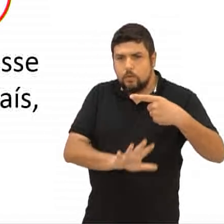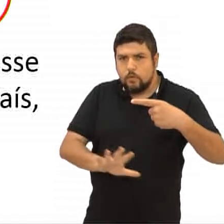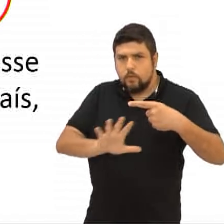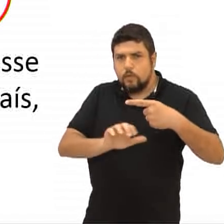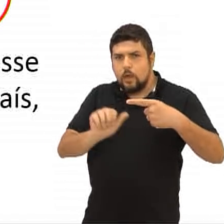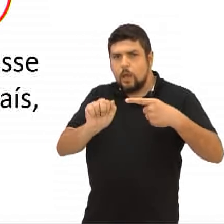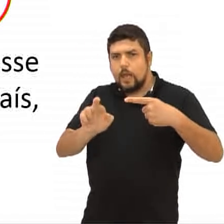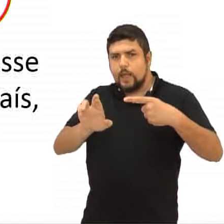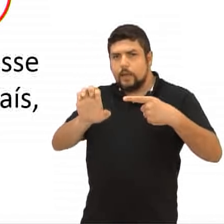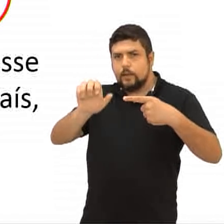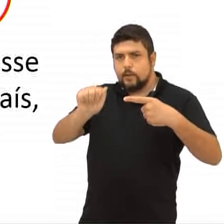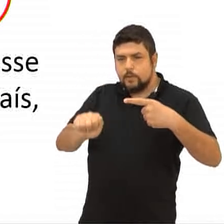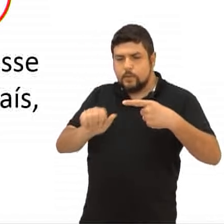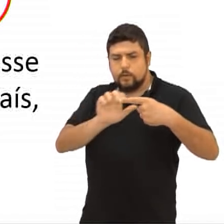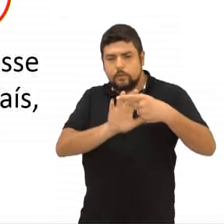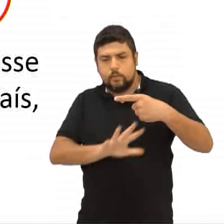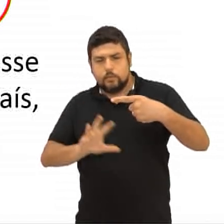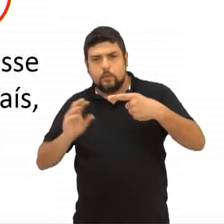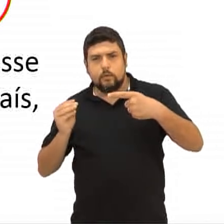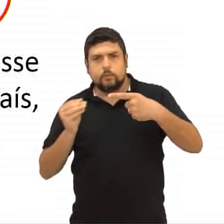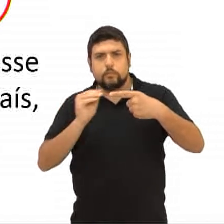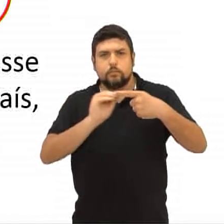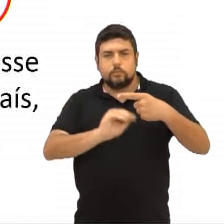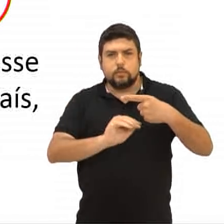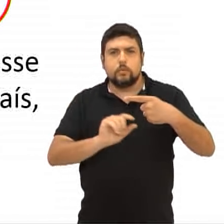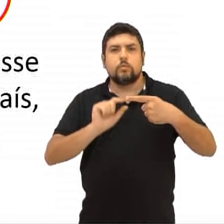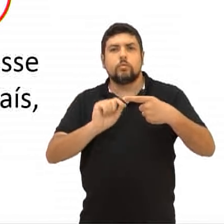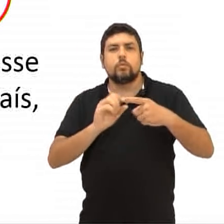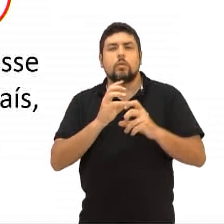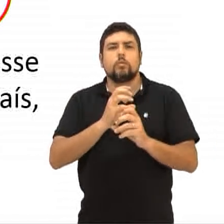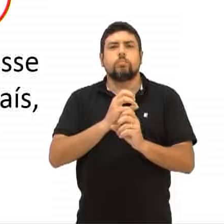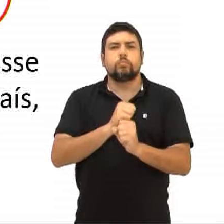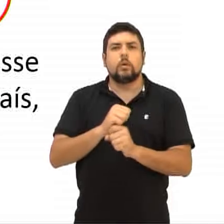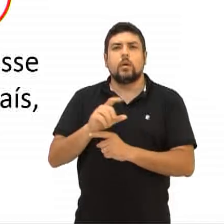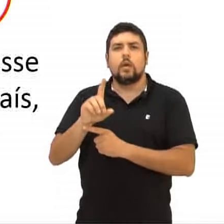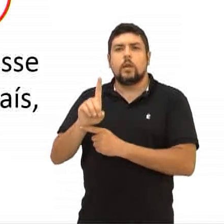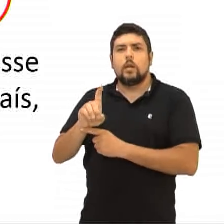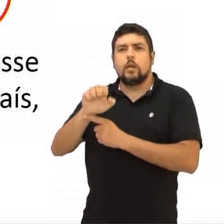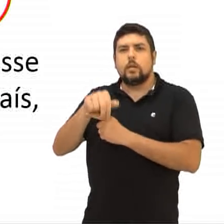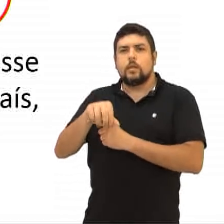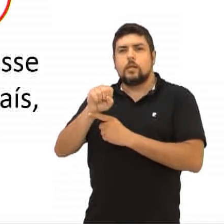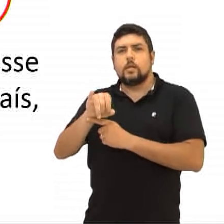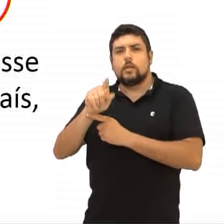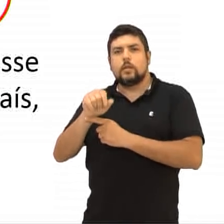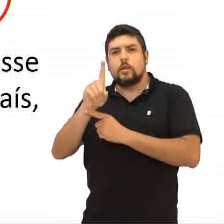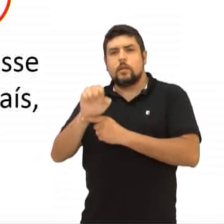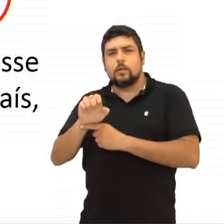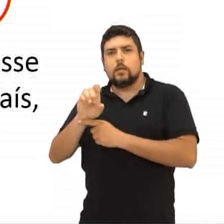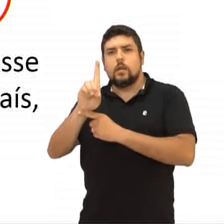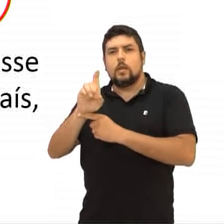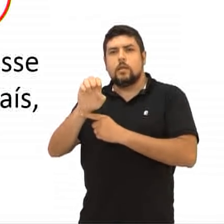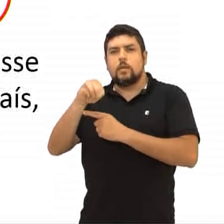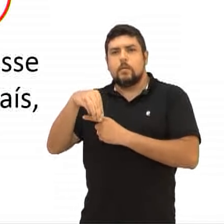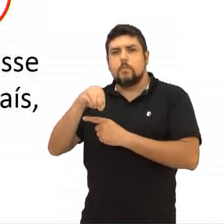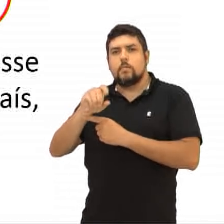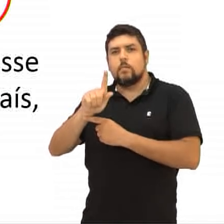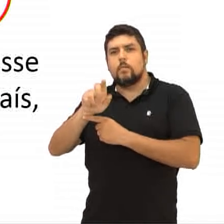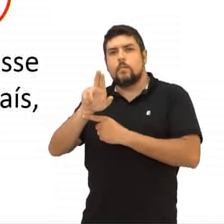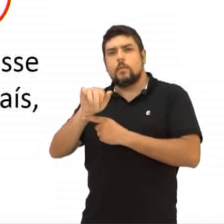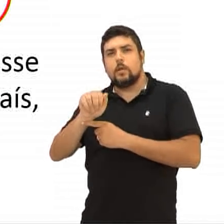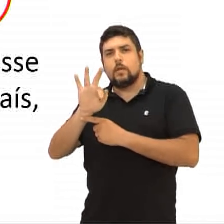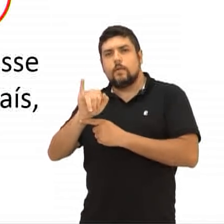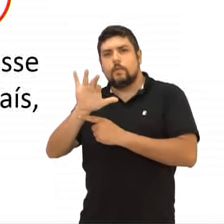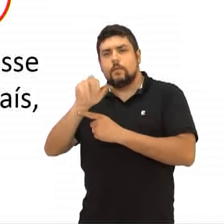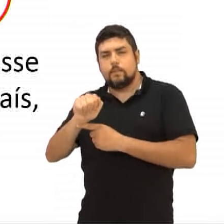vamos obter a densidade demográfica. Então, a razão aqui é a densidade demográfica. Veja